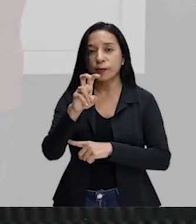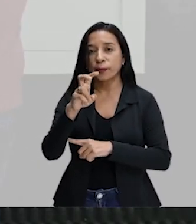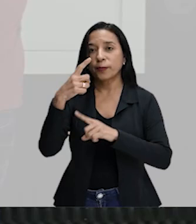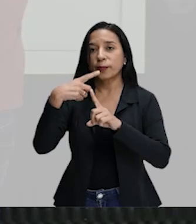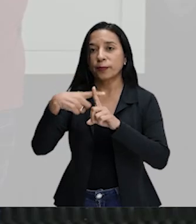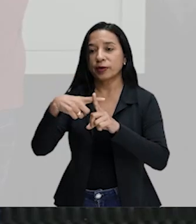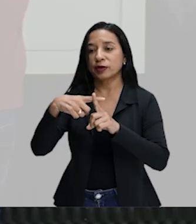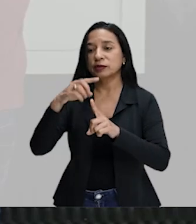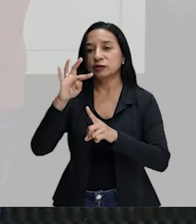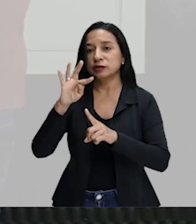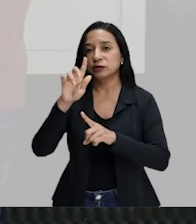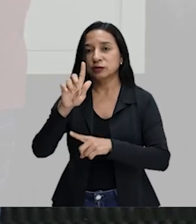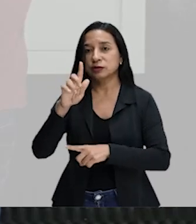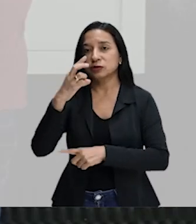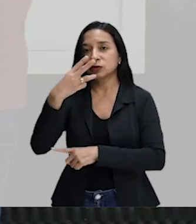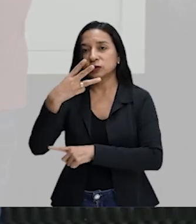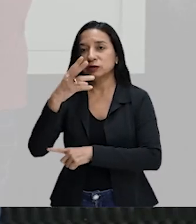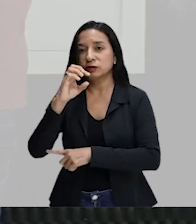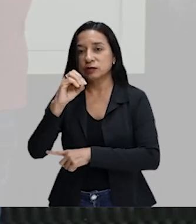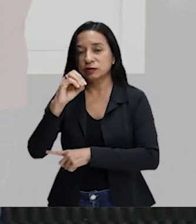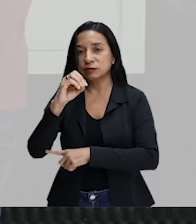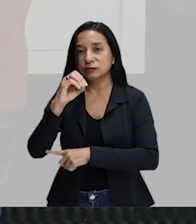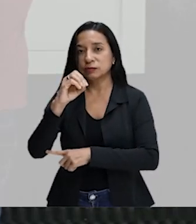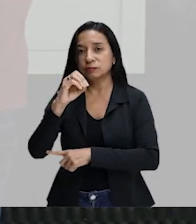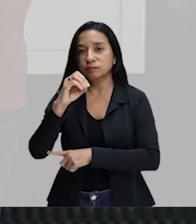mais tangente de 30